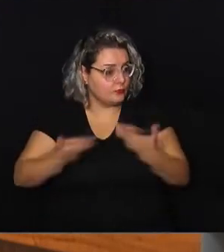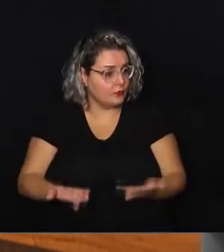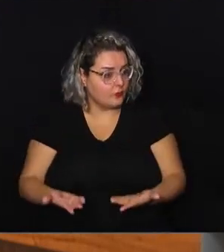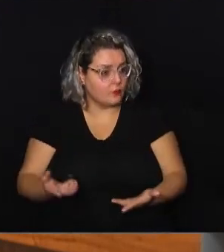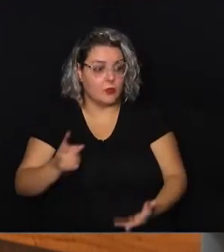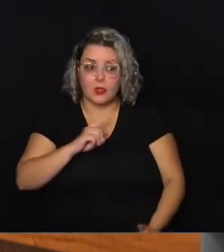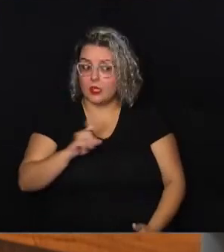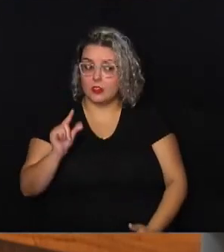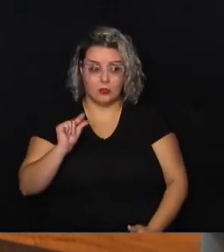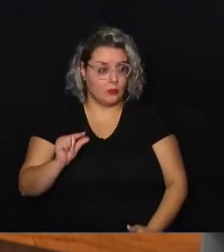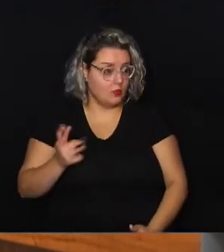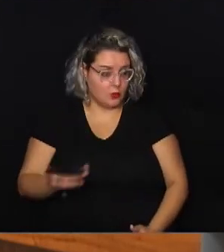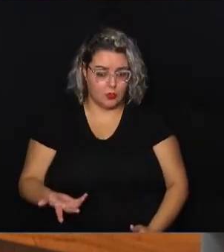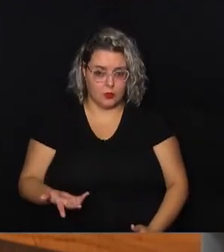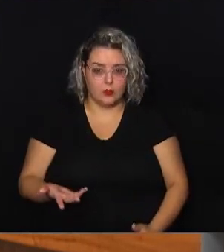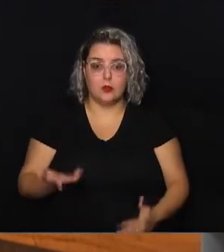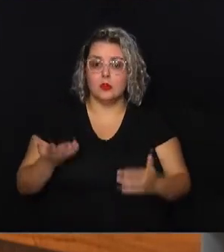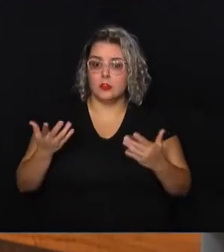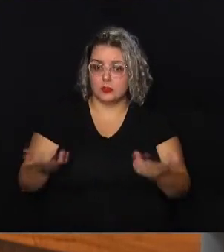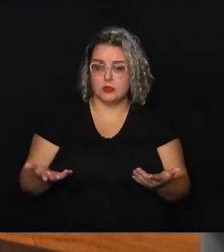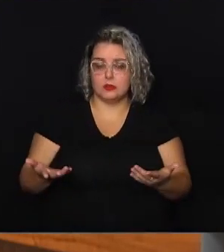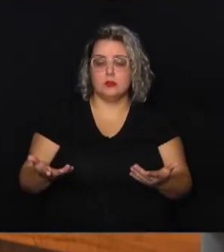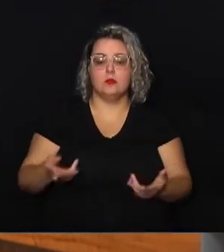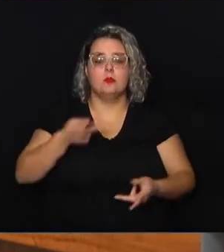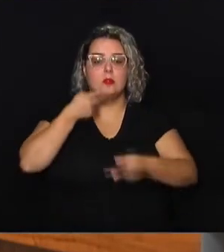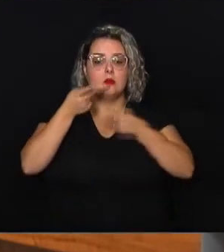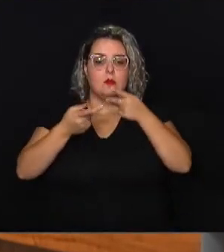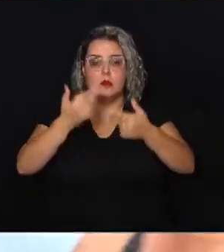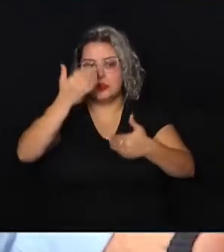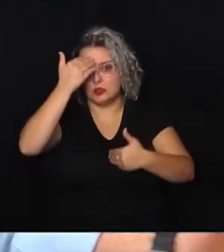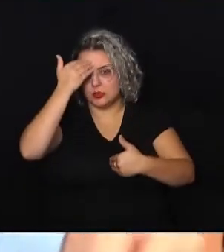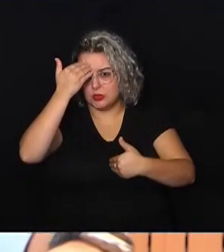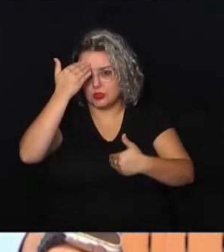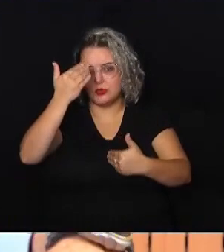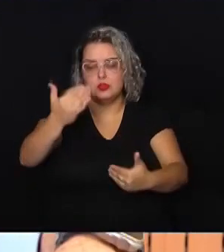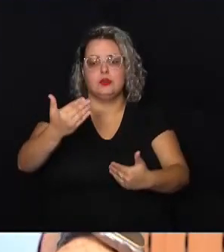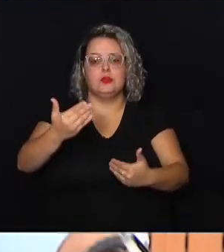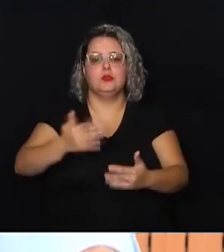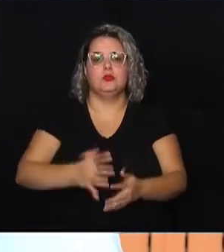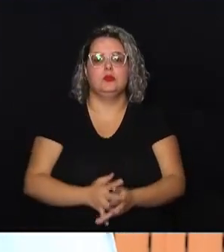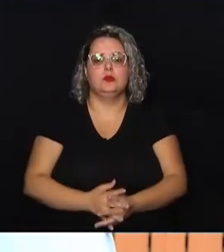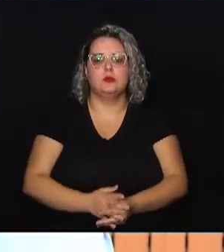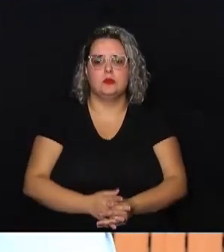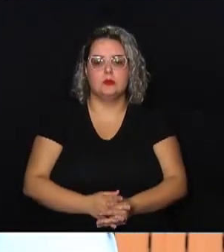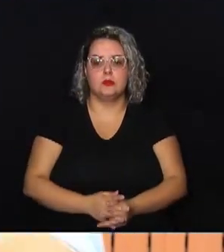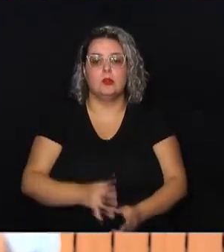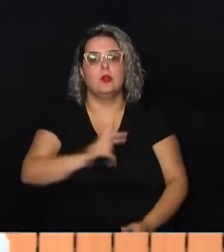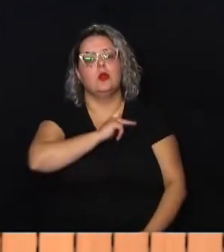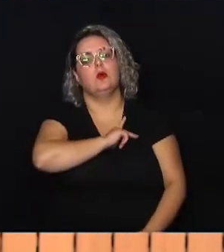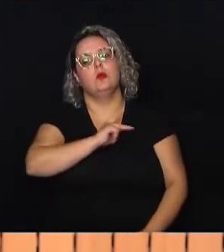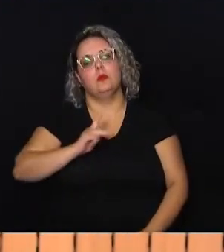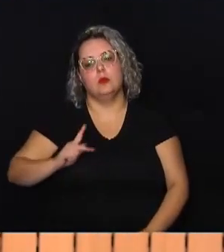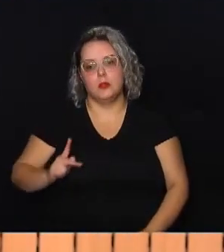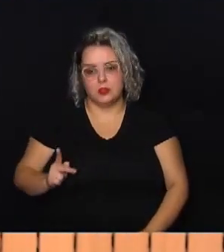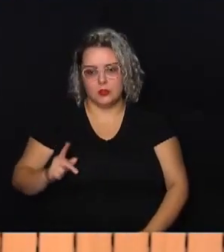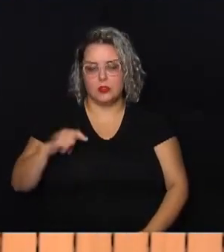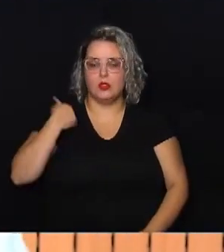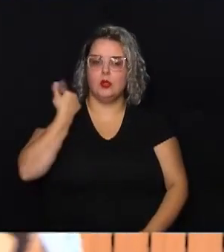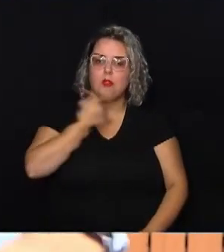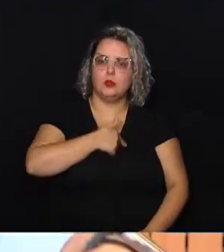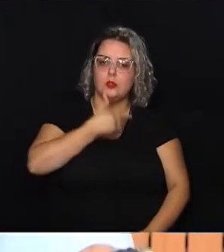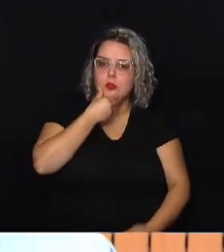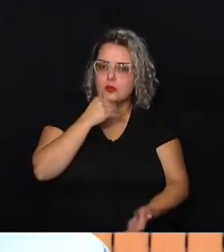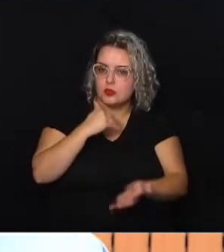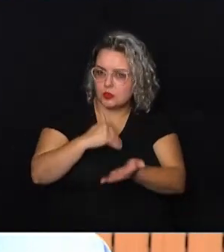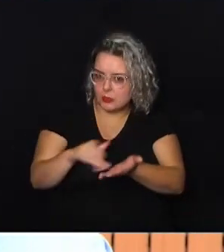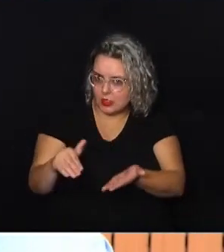são poucas. Então, fica aqui a minha fala de agradecimento ao presidente, ao nosso